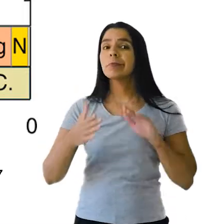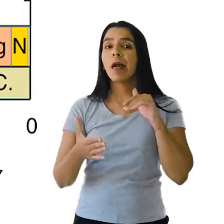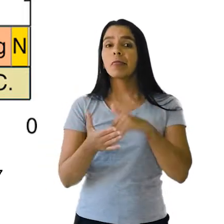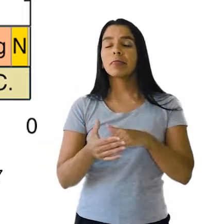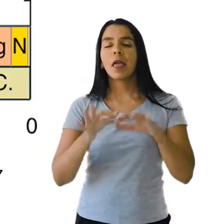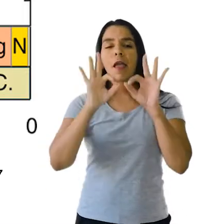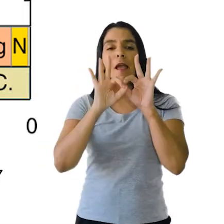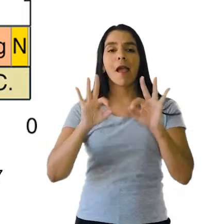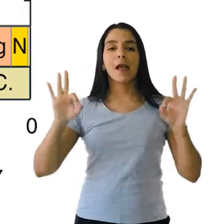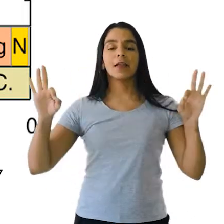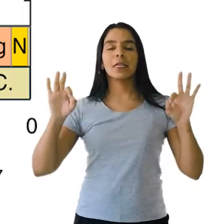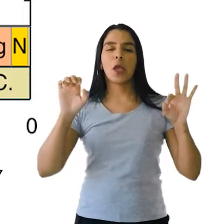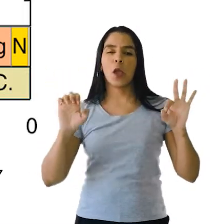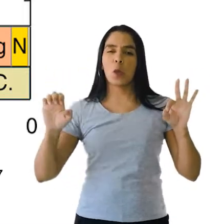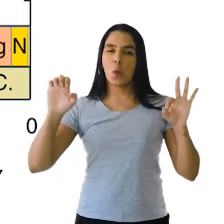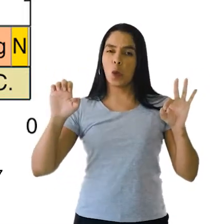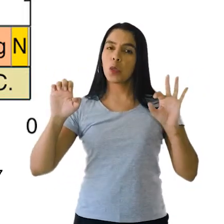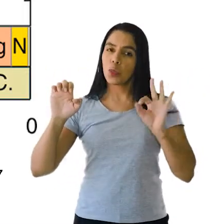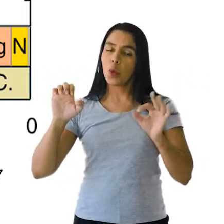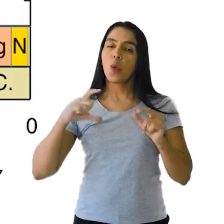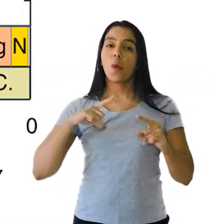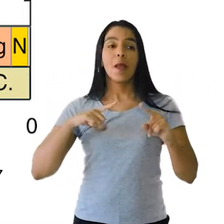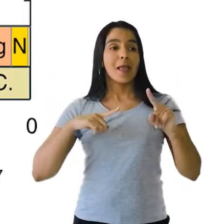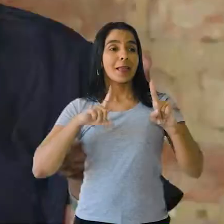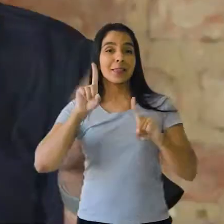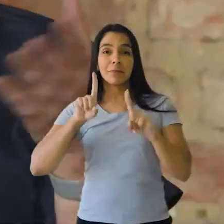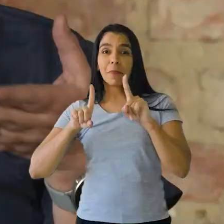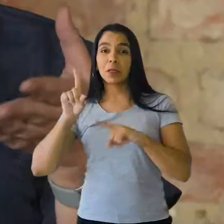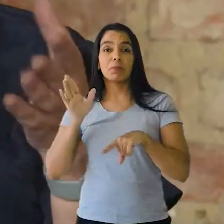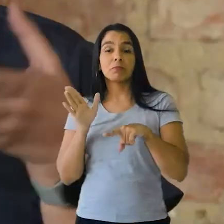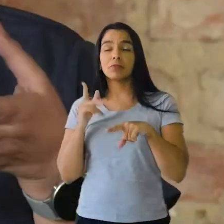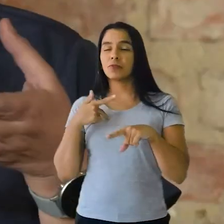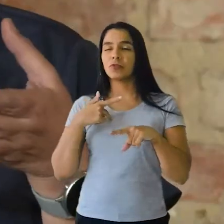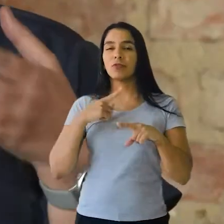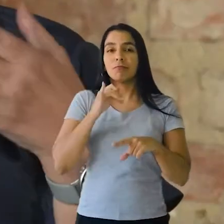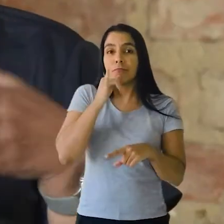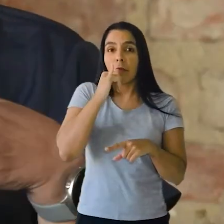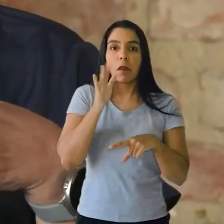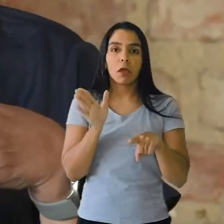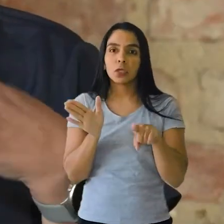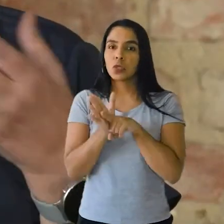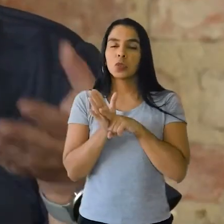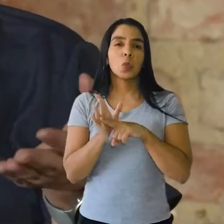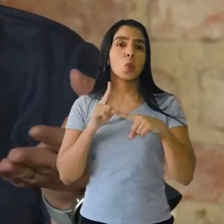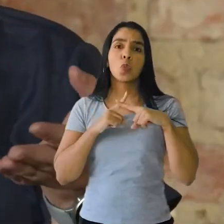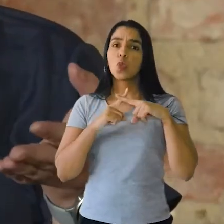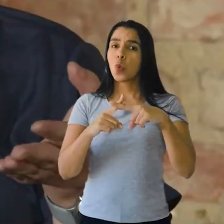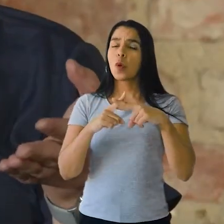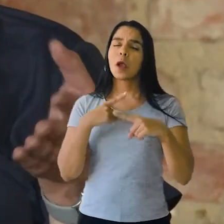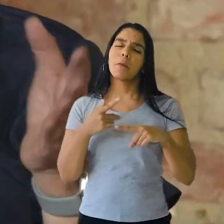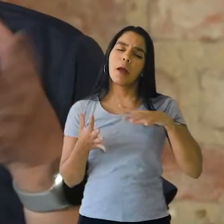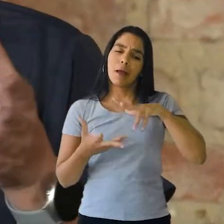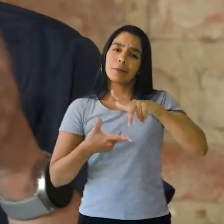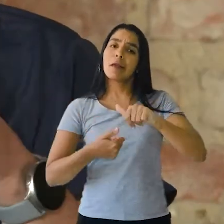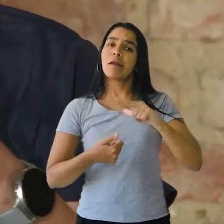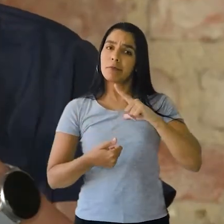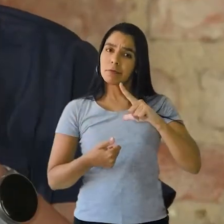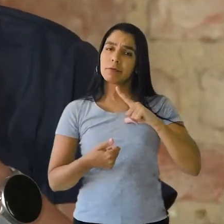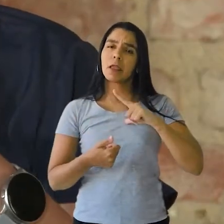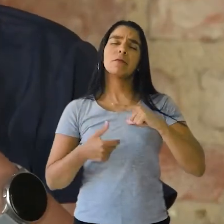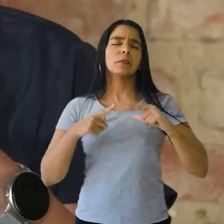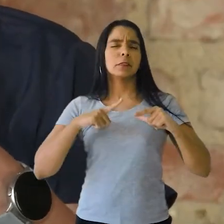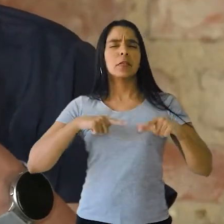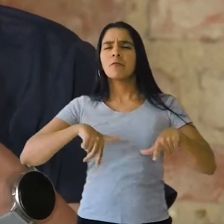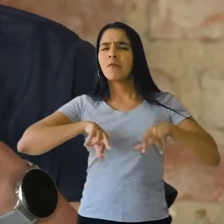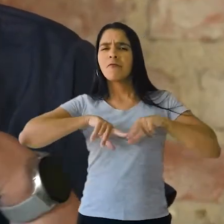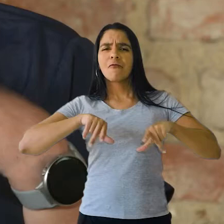latitude, chegando até a região do Equador. Esse padrão de balanço de energia tão negativo assim, nunca mais a